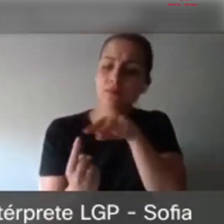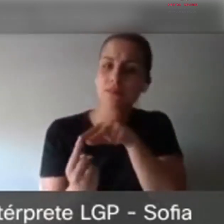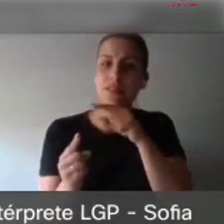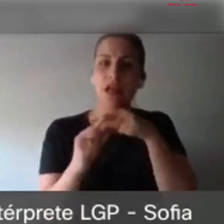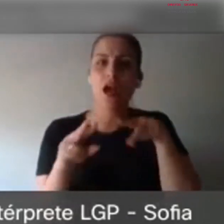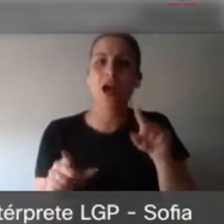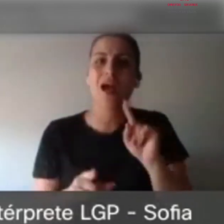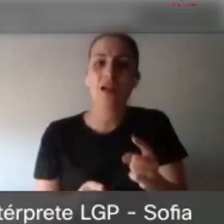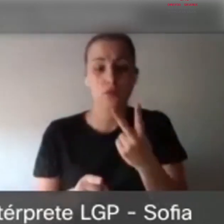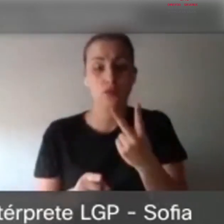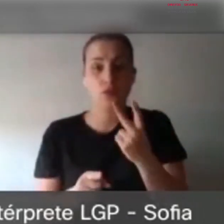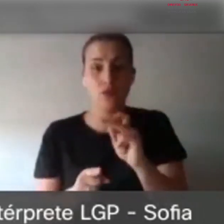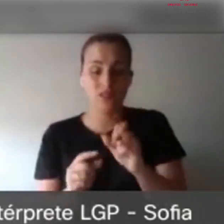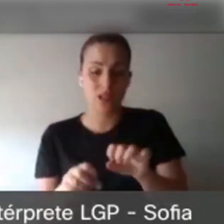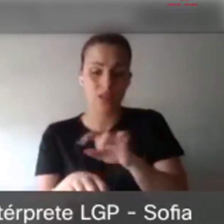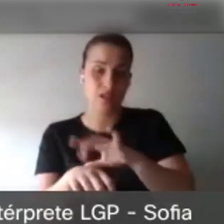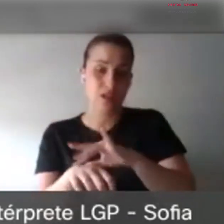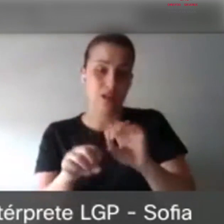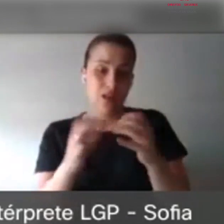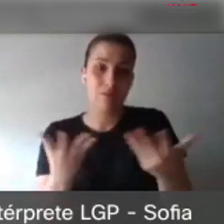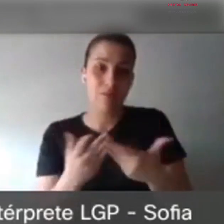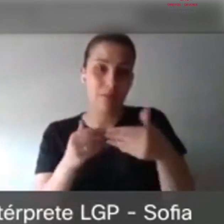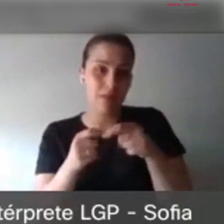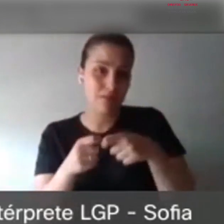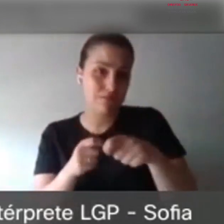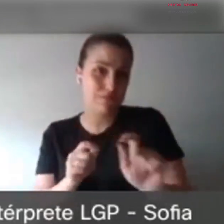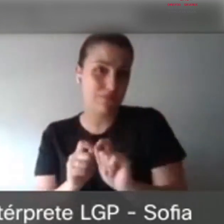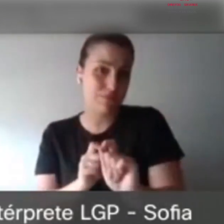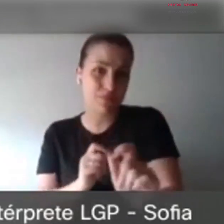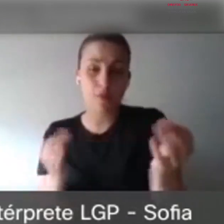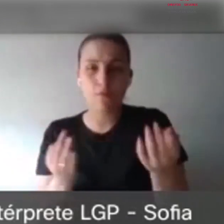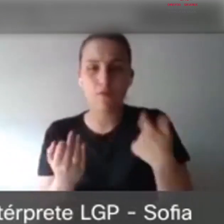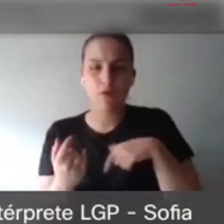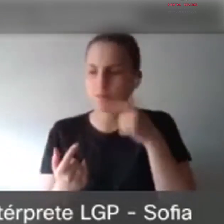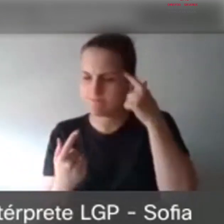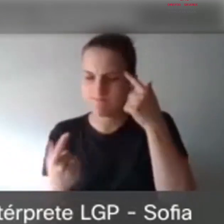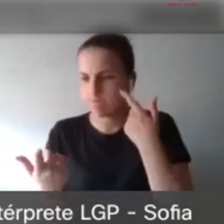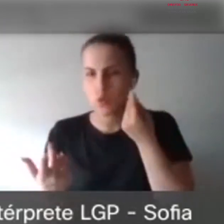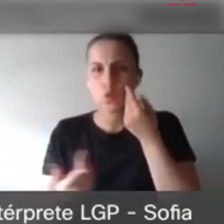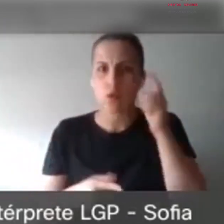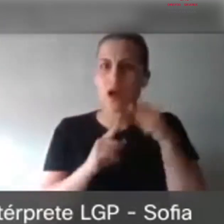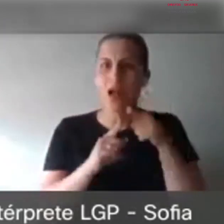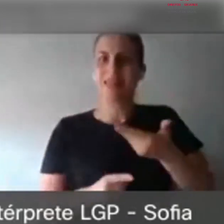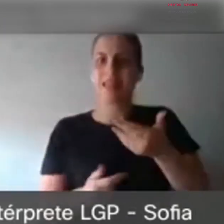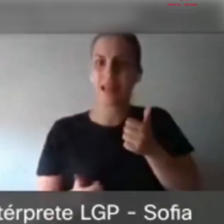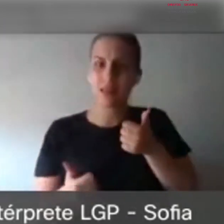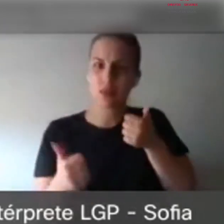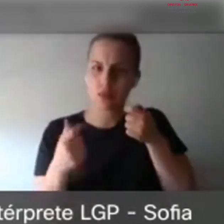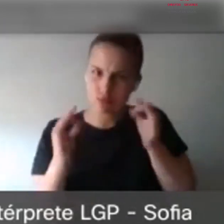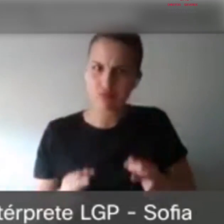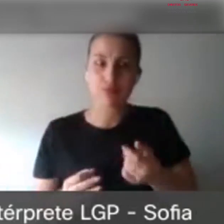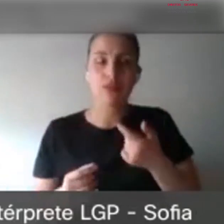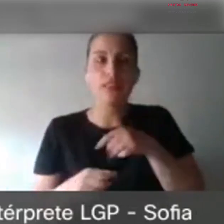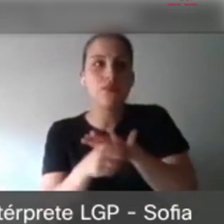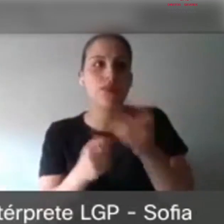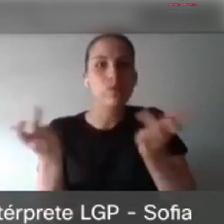destes 2 anos de pandemia, de que forma é que nós nos temos adaptado para garantir este direito. Não posso falar de nenhum caso específico, em relação a